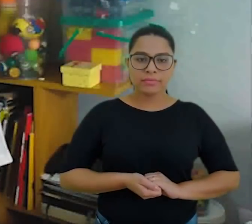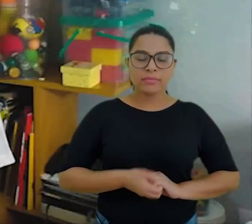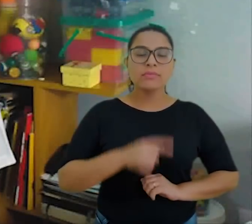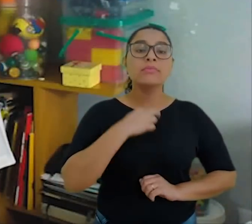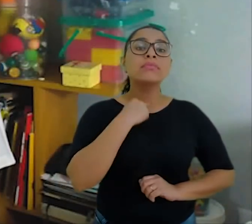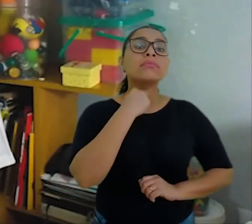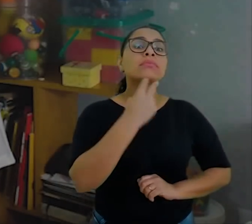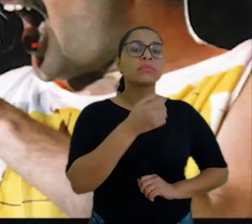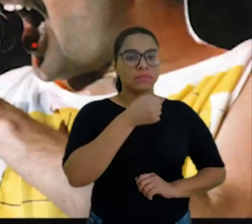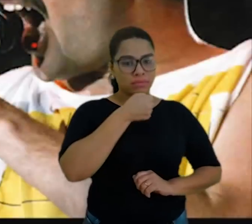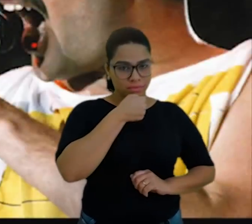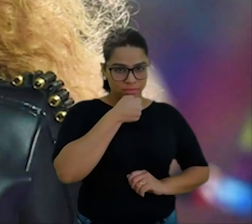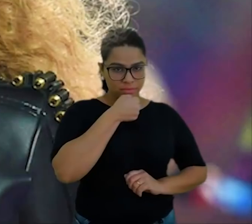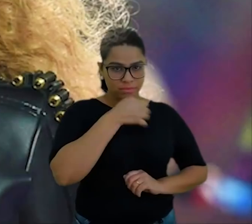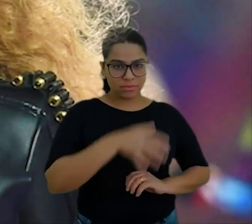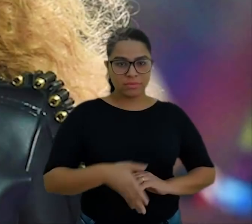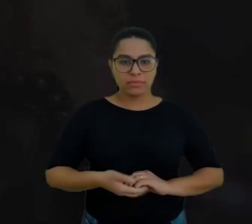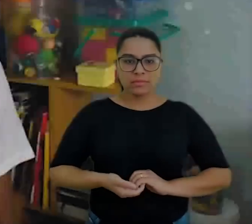Vocal.